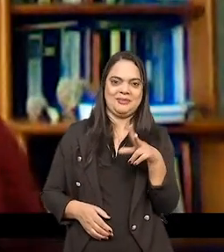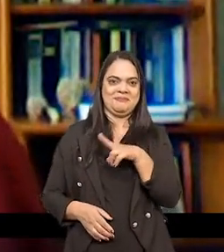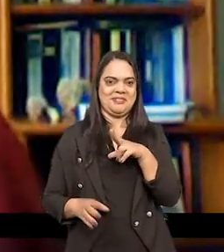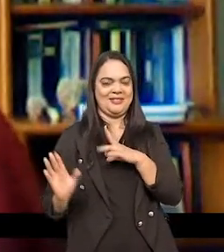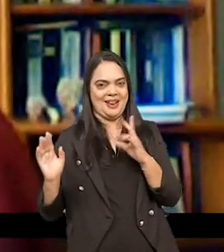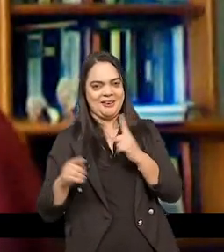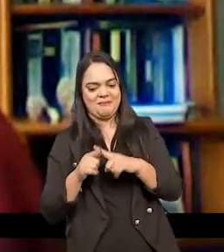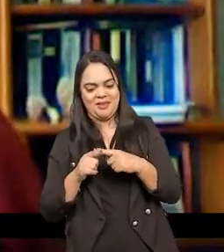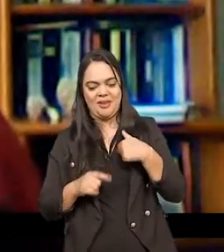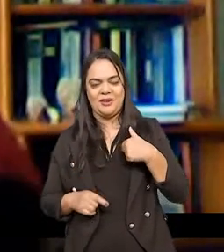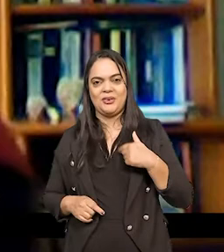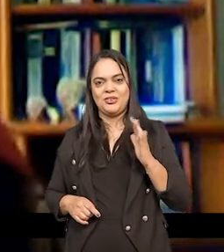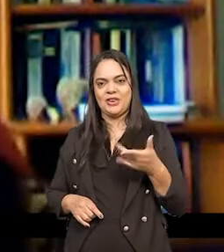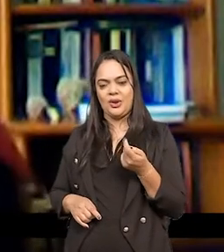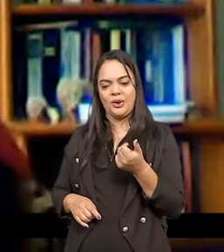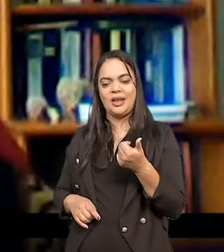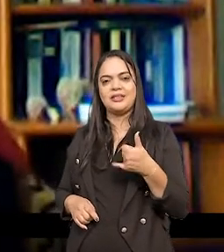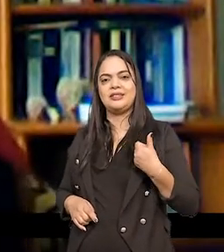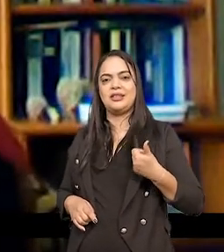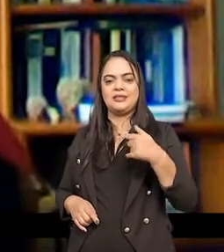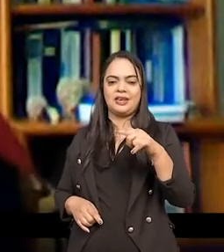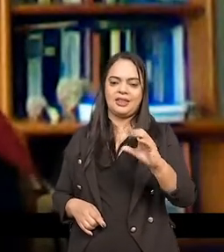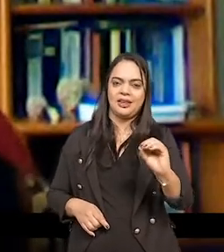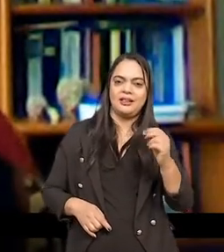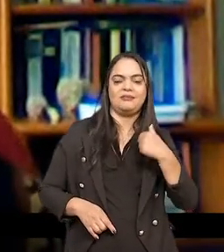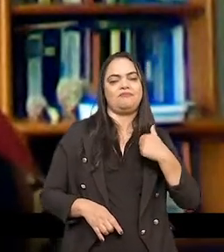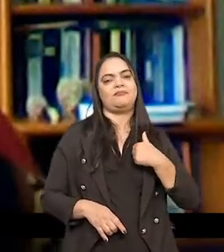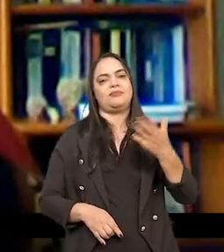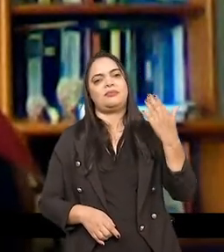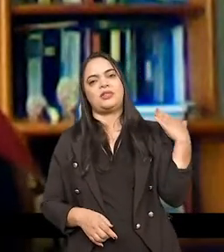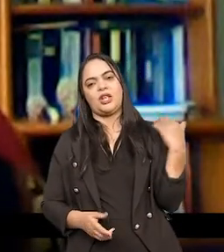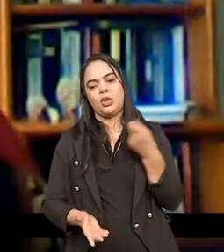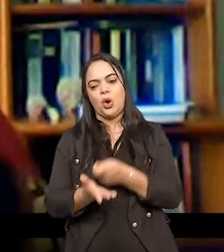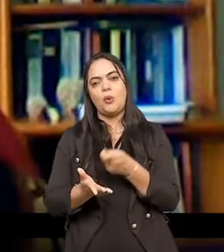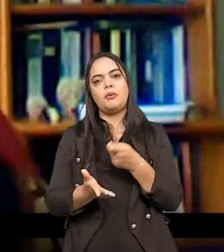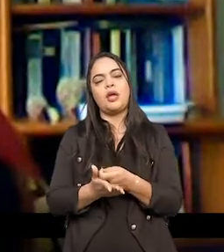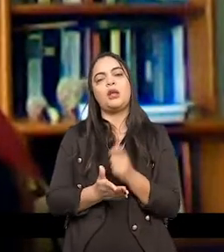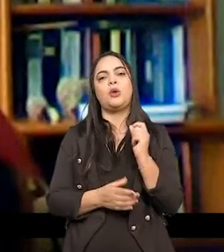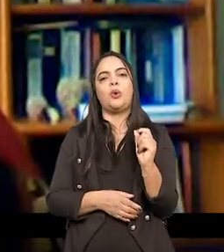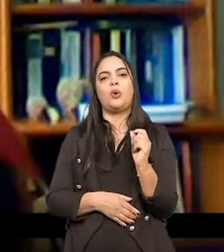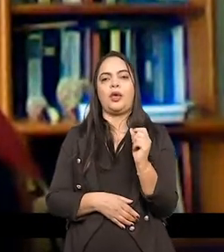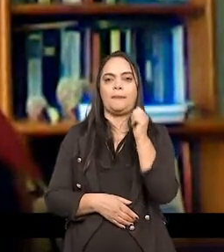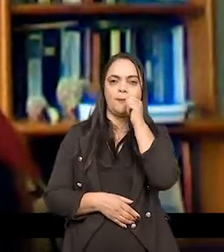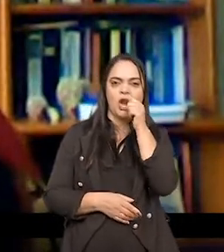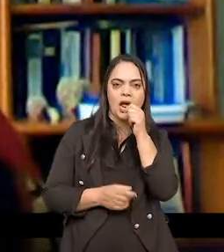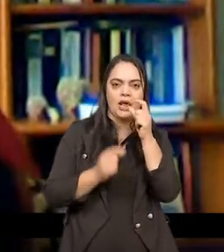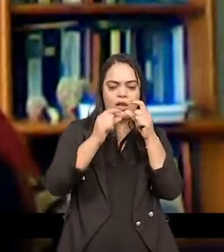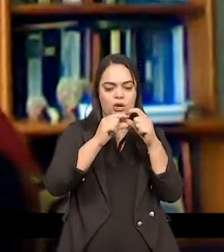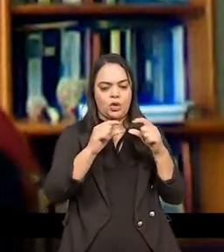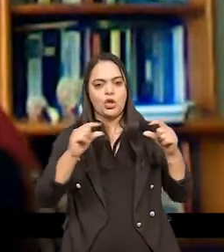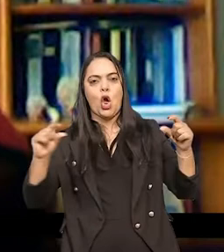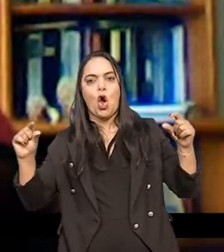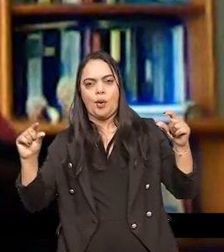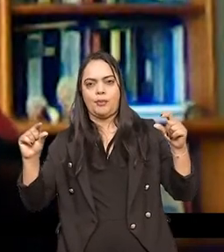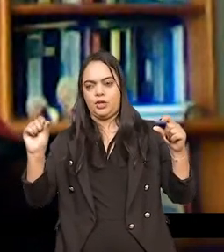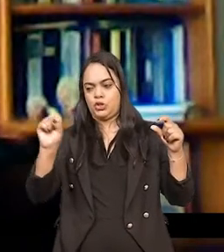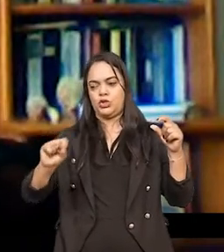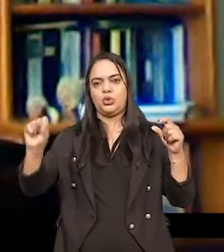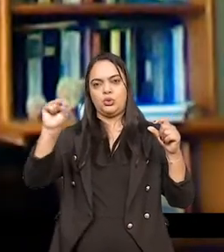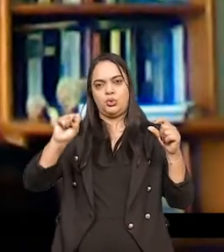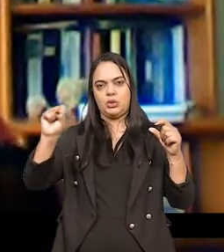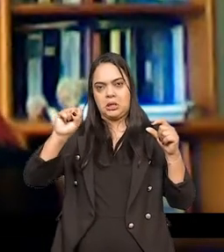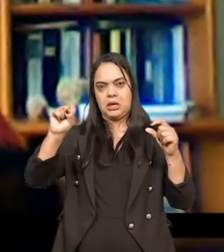né? Eu sou daquele tempo ainda que a gente era obrigada a tirar o nome, né? Solteira. Vocês